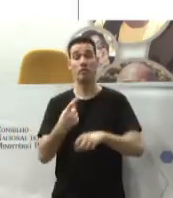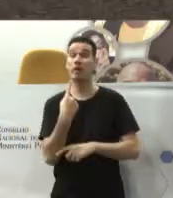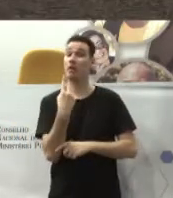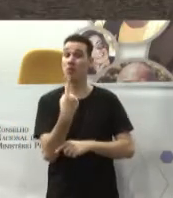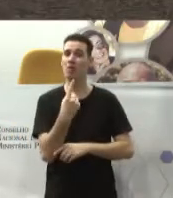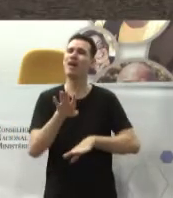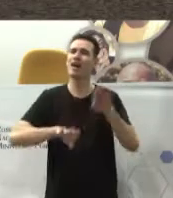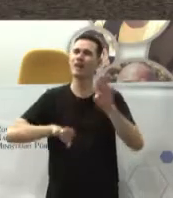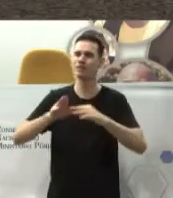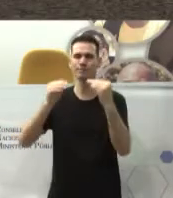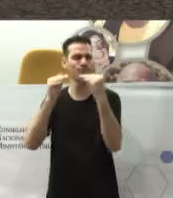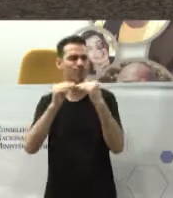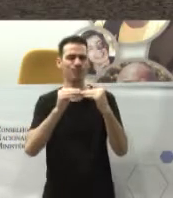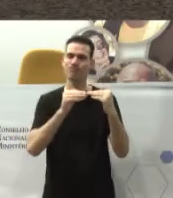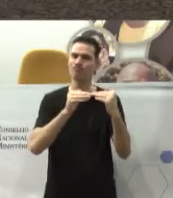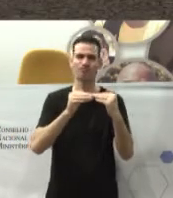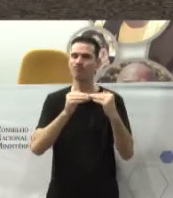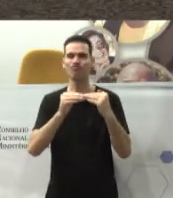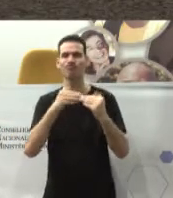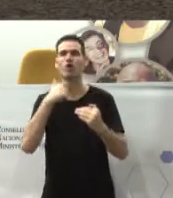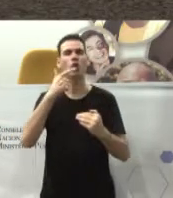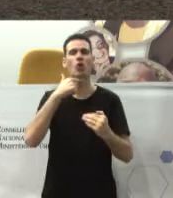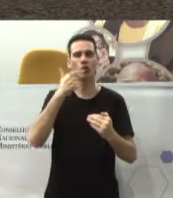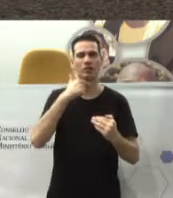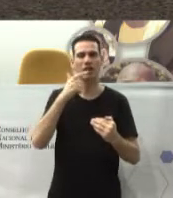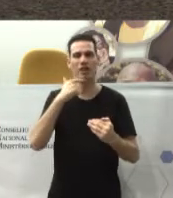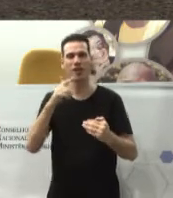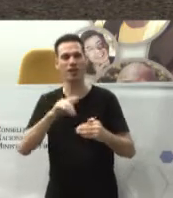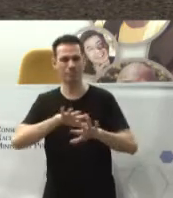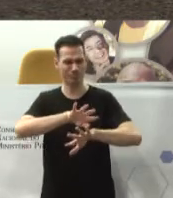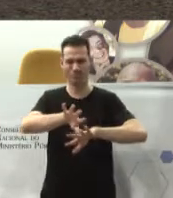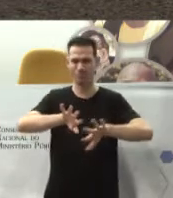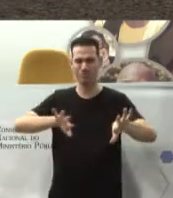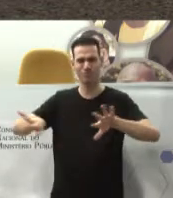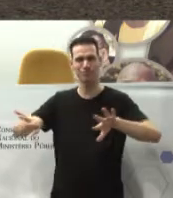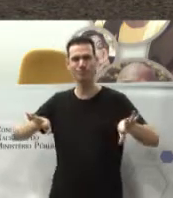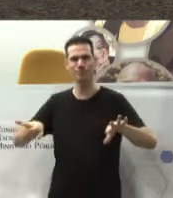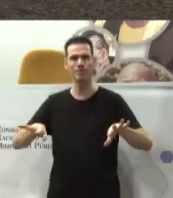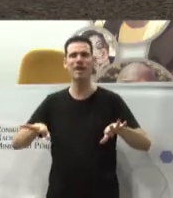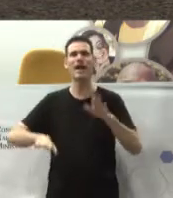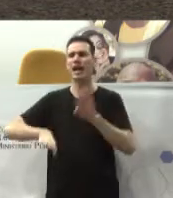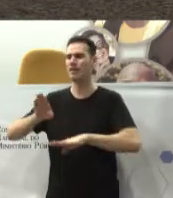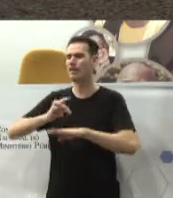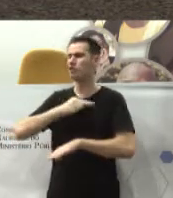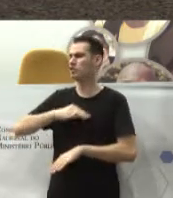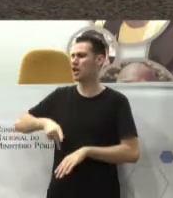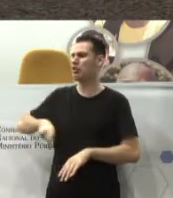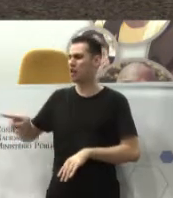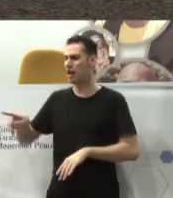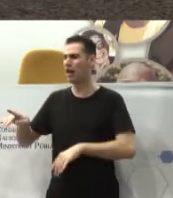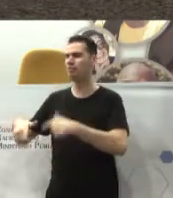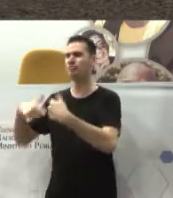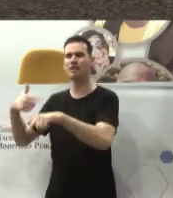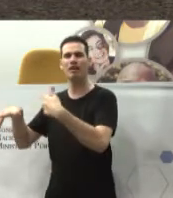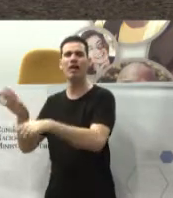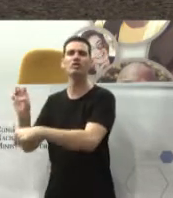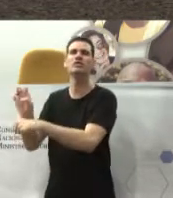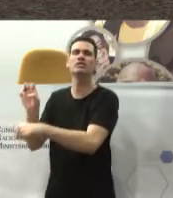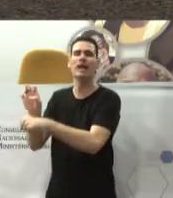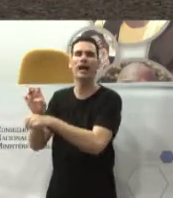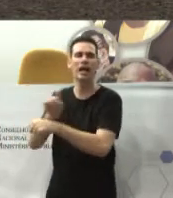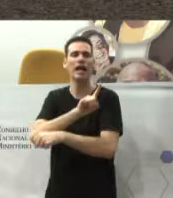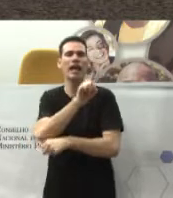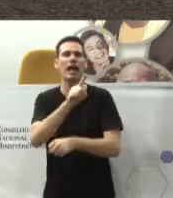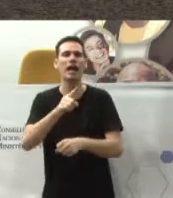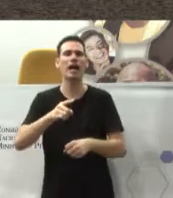contraditórios, muitas vezes, e divididos. Ou seja, o Ministério Público trabalha em certa ótica, o Ministério Público do Estado de outra forma